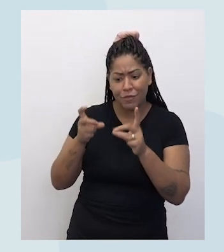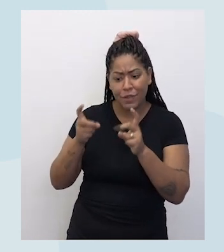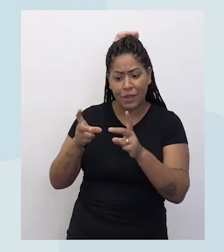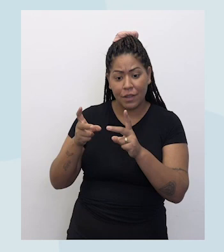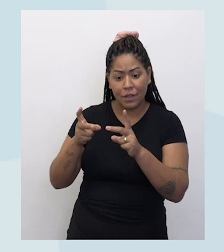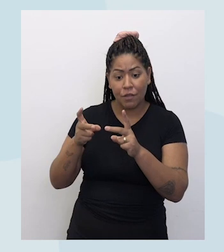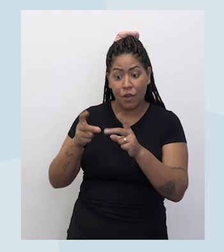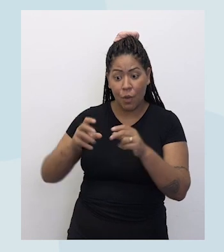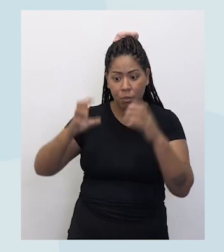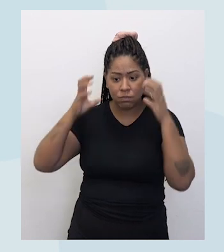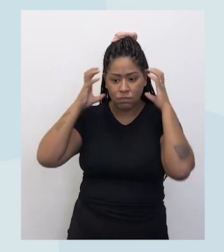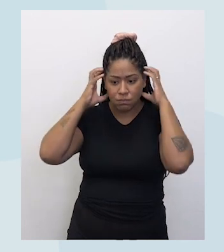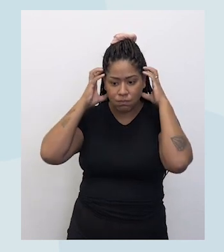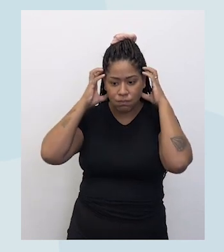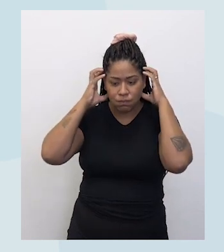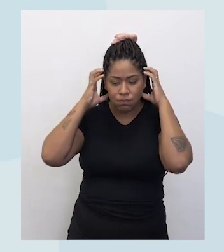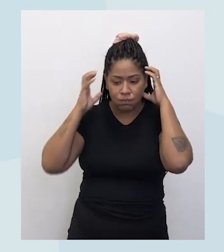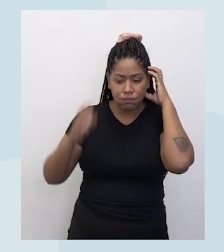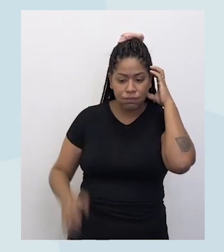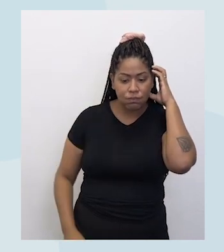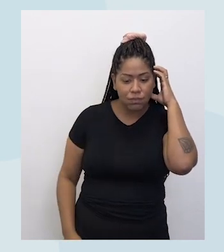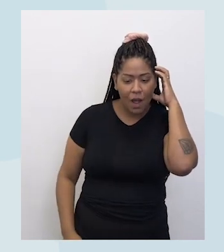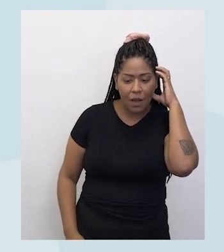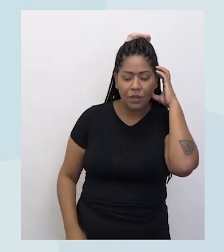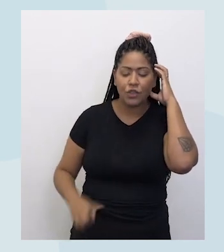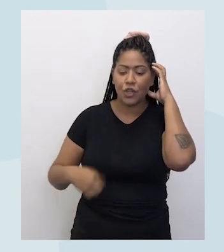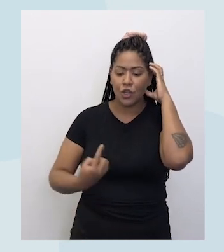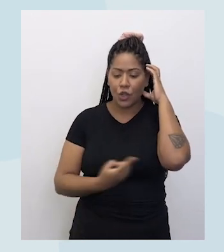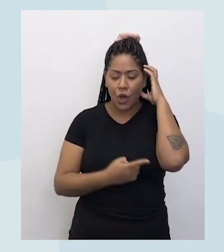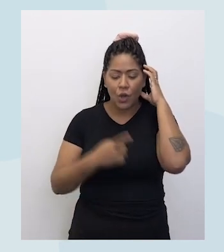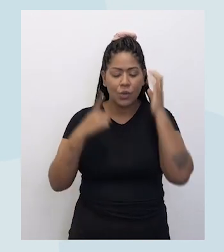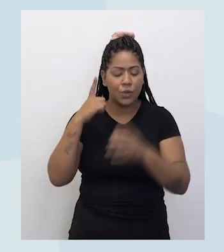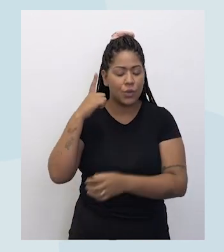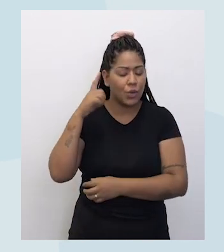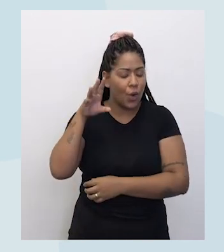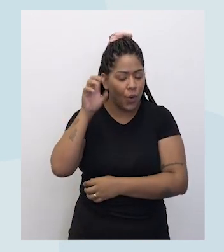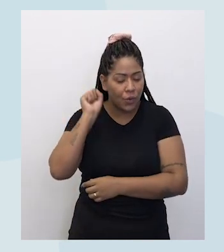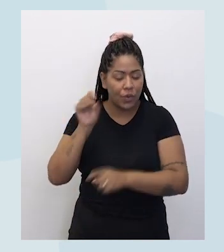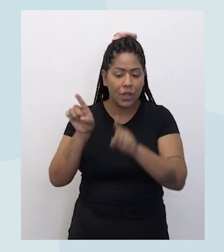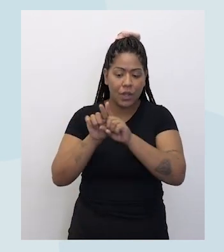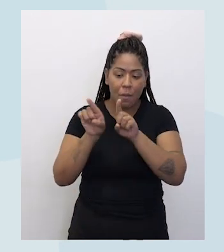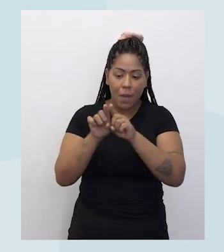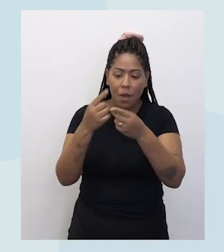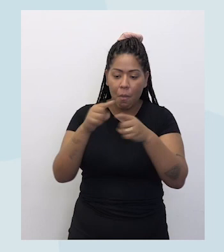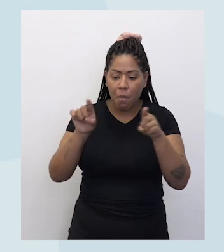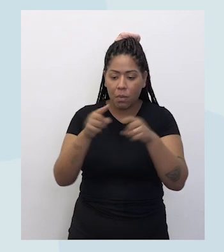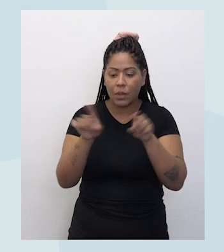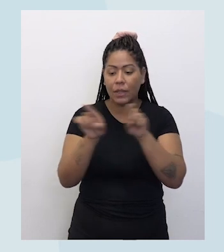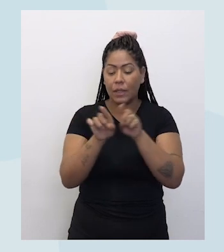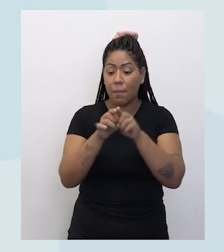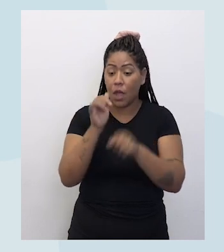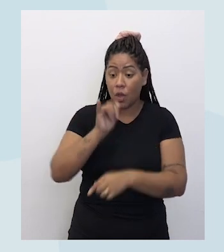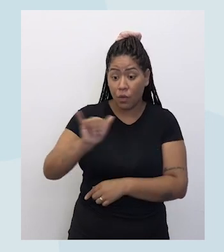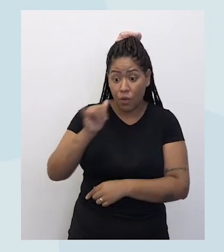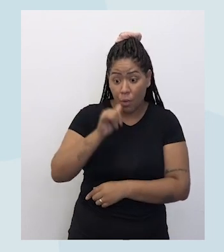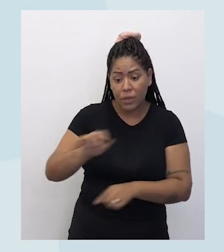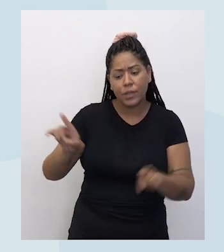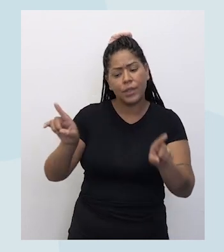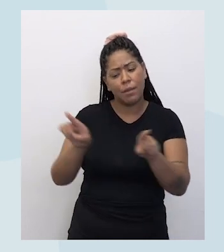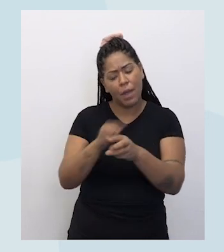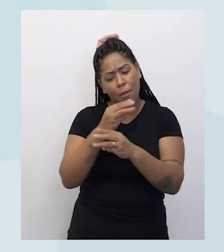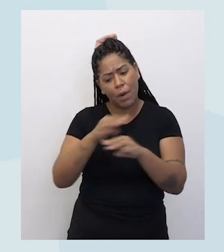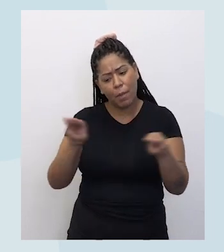foi o rádio. E era por ele que se tinha acesso aos artistas, às músicas e à informação, e as propagandas, no caso